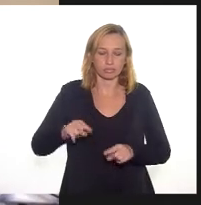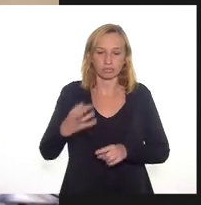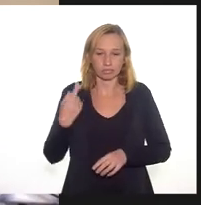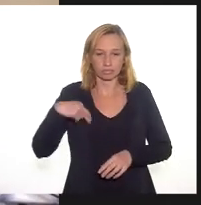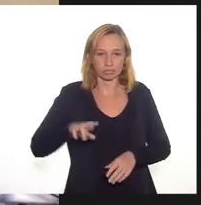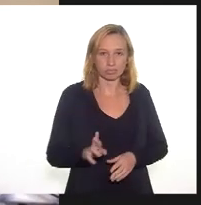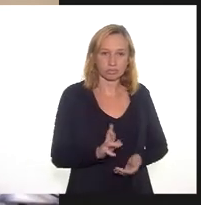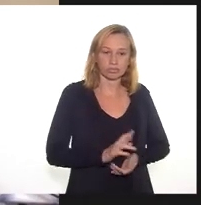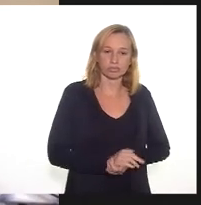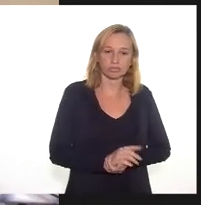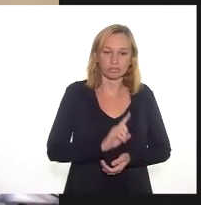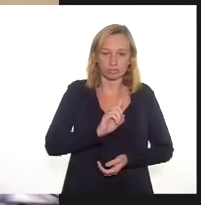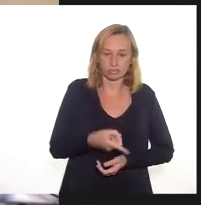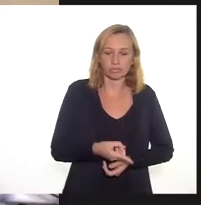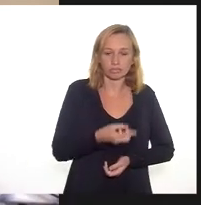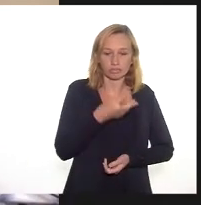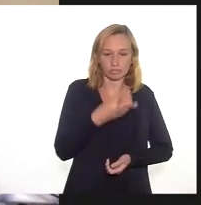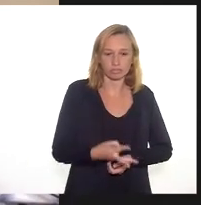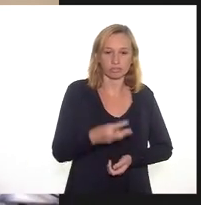ou seja,